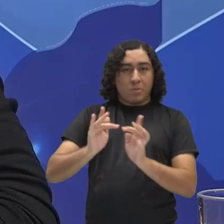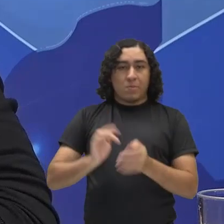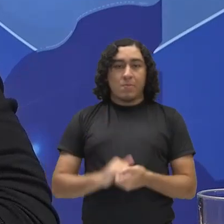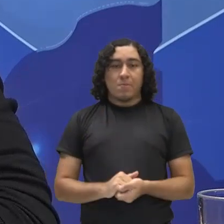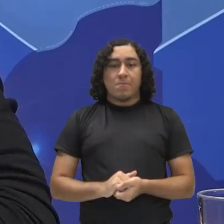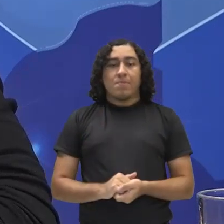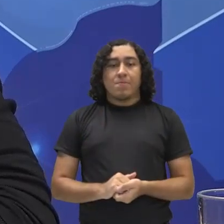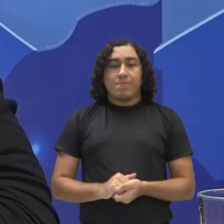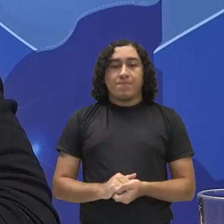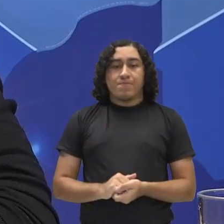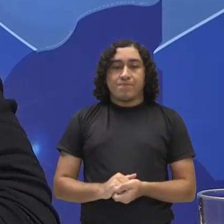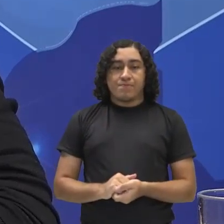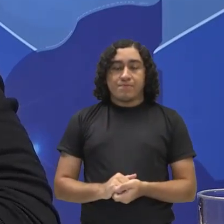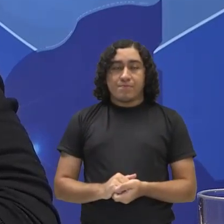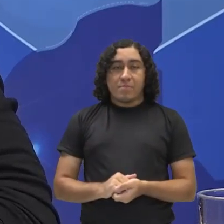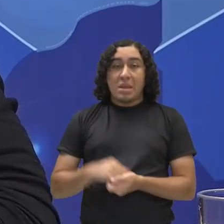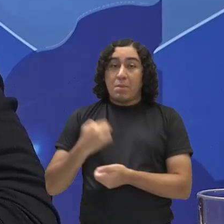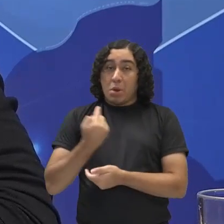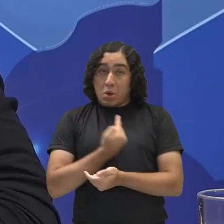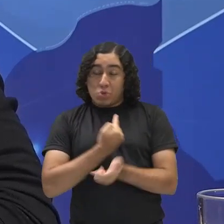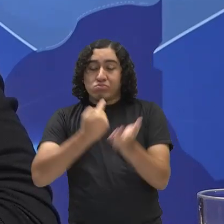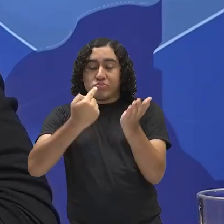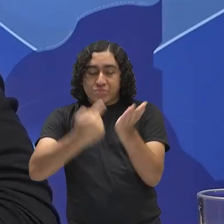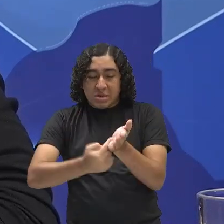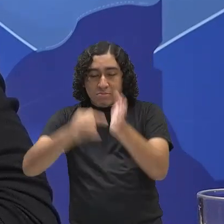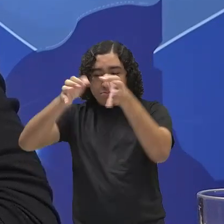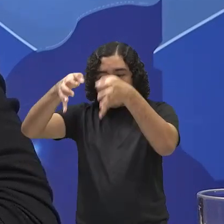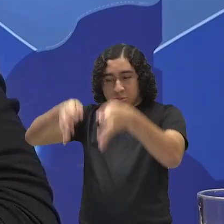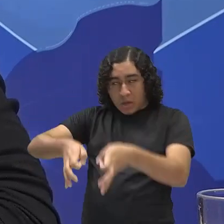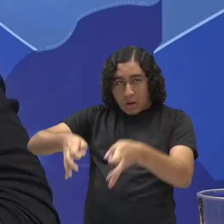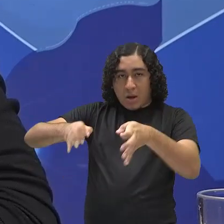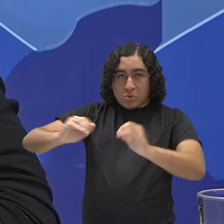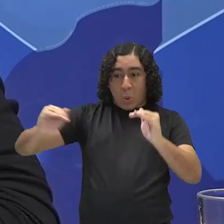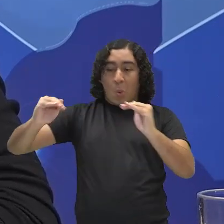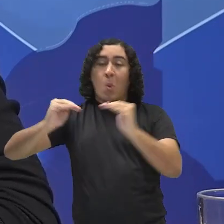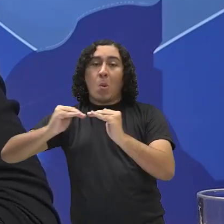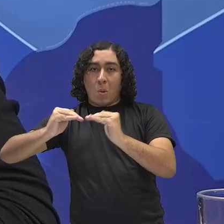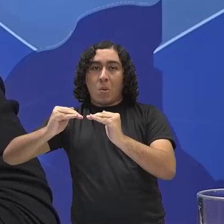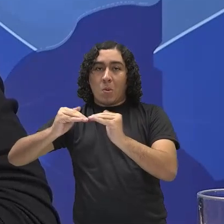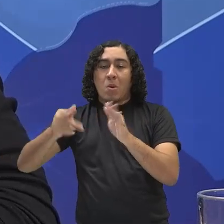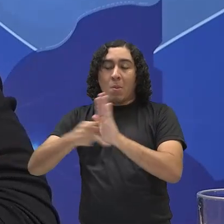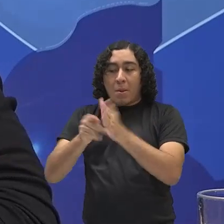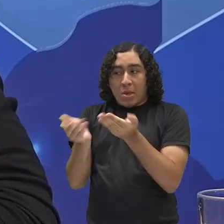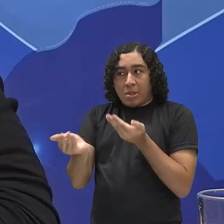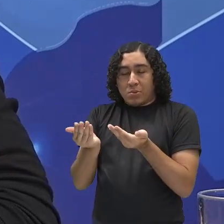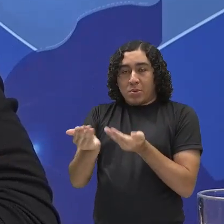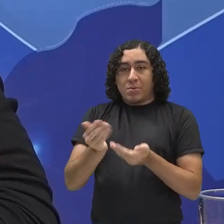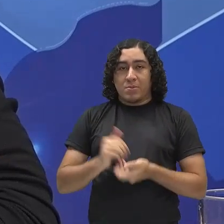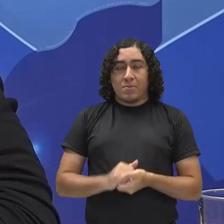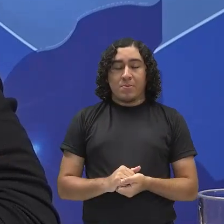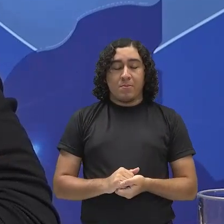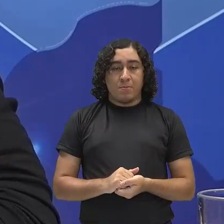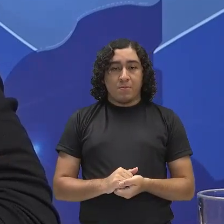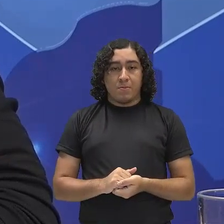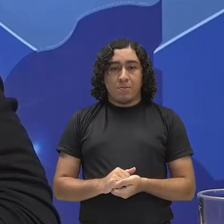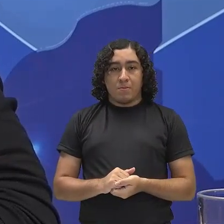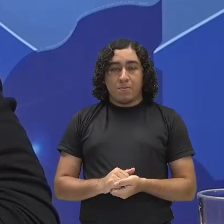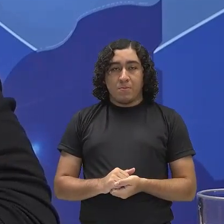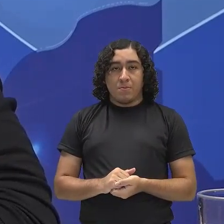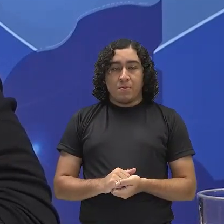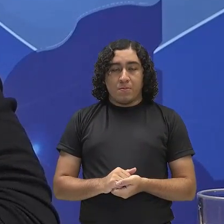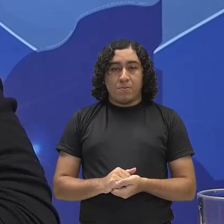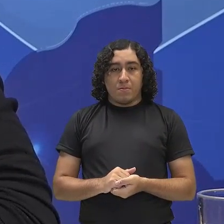que é justamente para a gente ficar alinhado aí, falar a mesma língua no momento do atendimento, tá? Do suporte online.